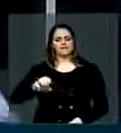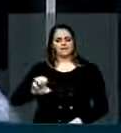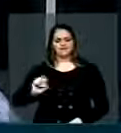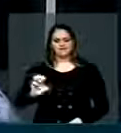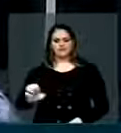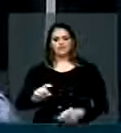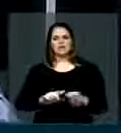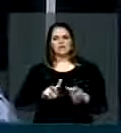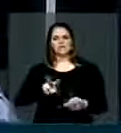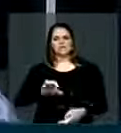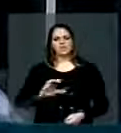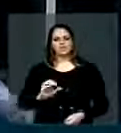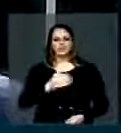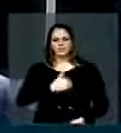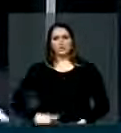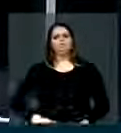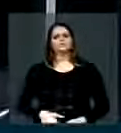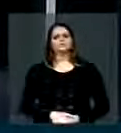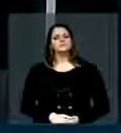da Gama. E